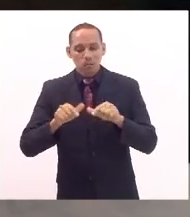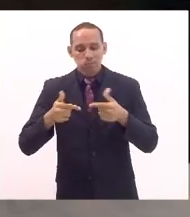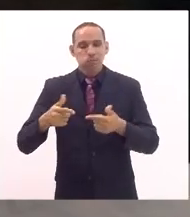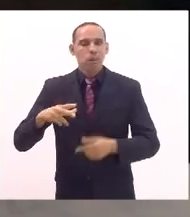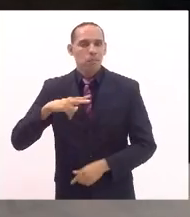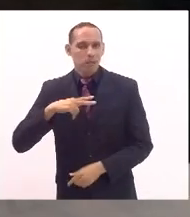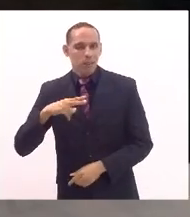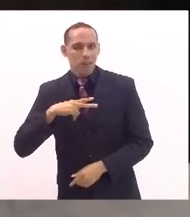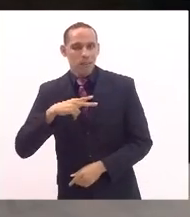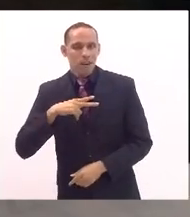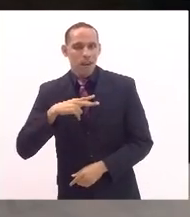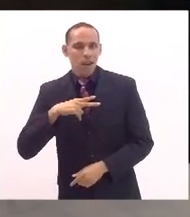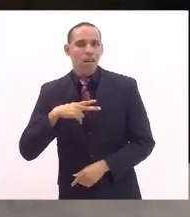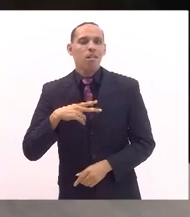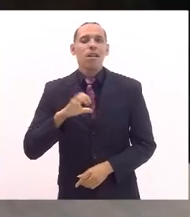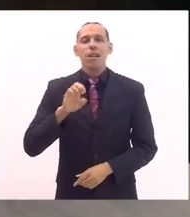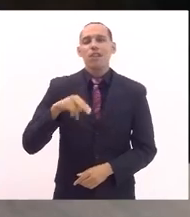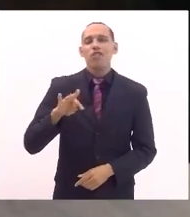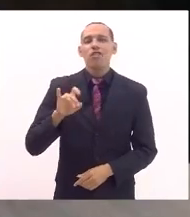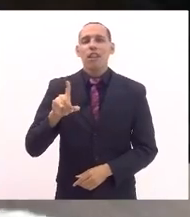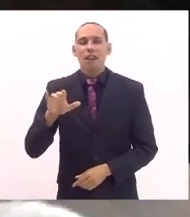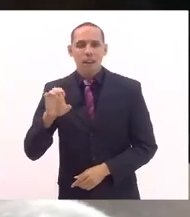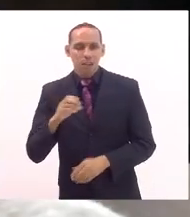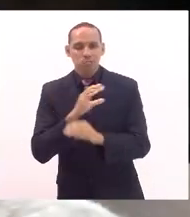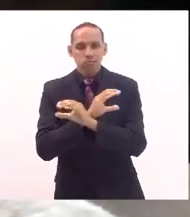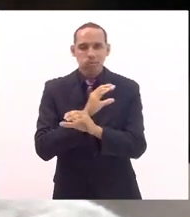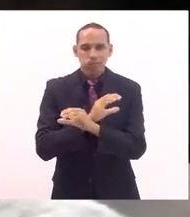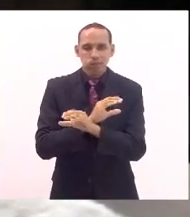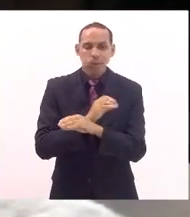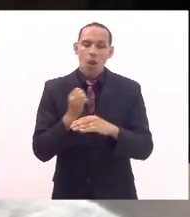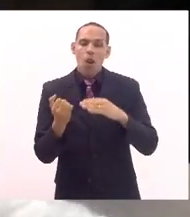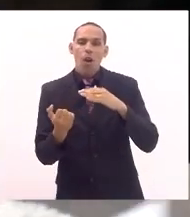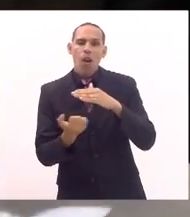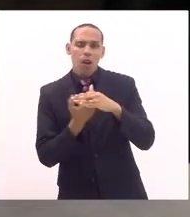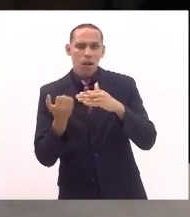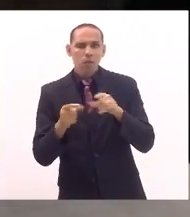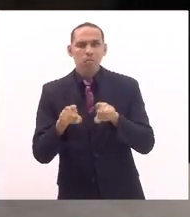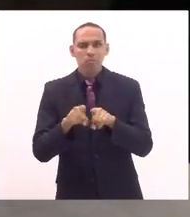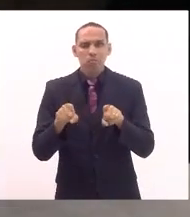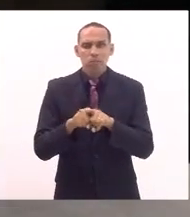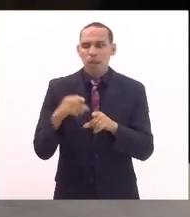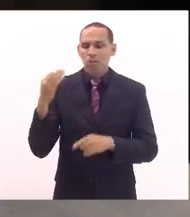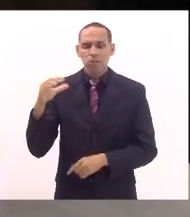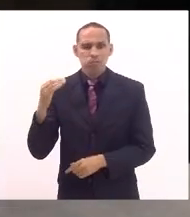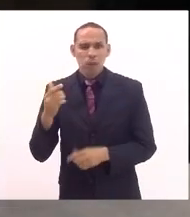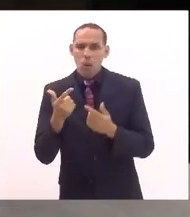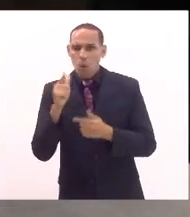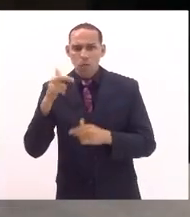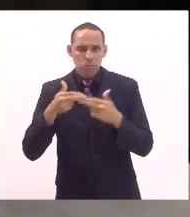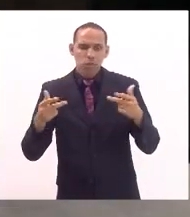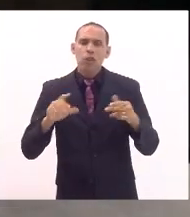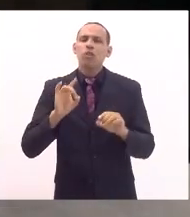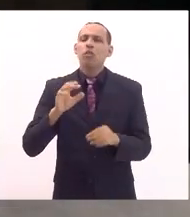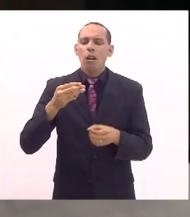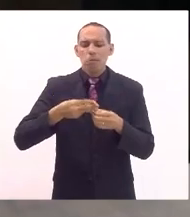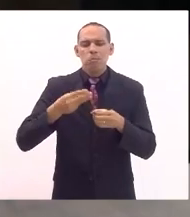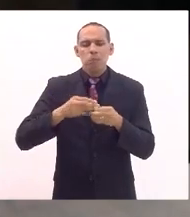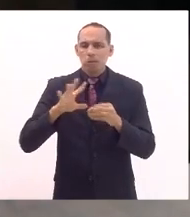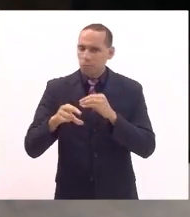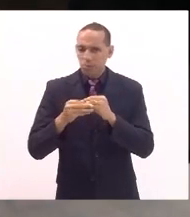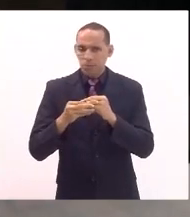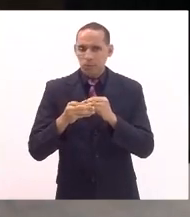civis e organizações profissionais e científicos mesma redação e incluímos só os municípios